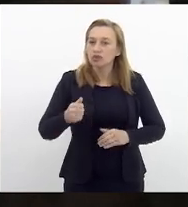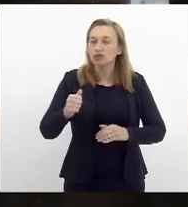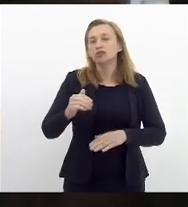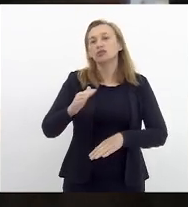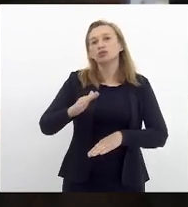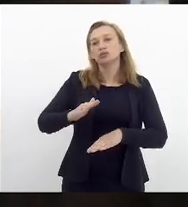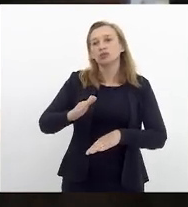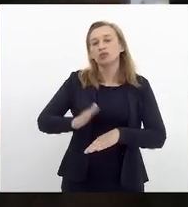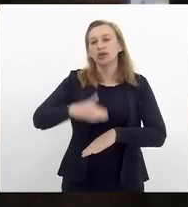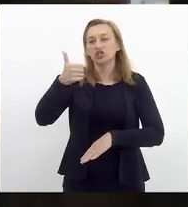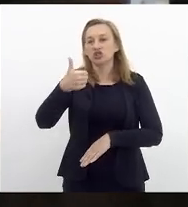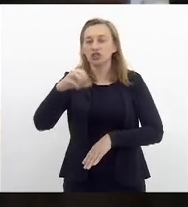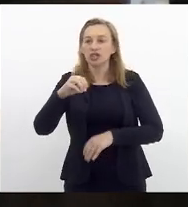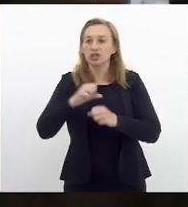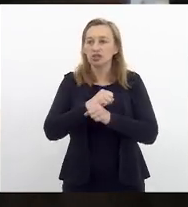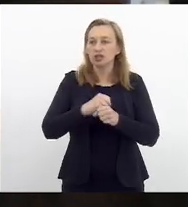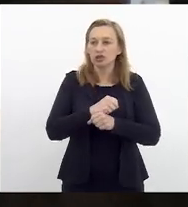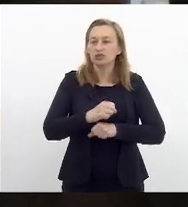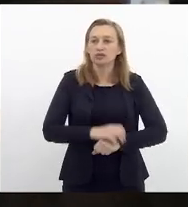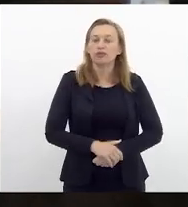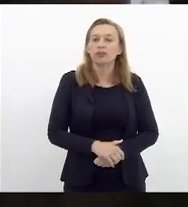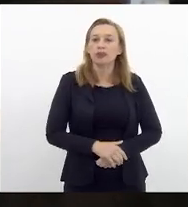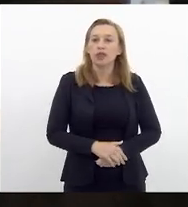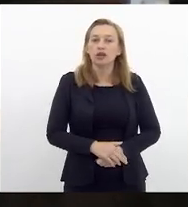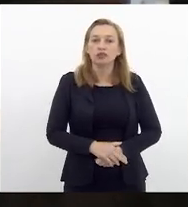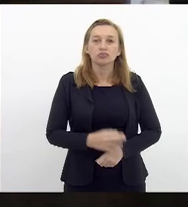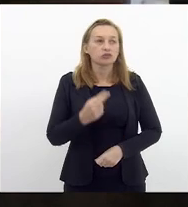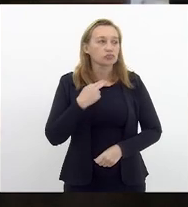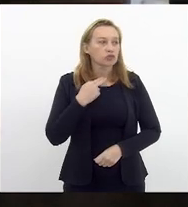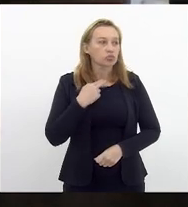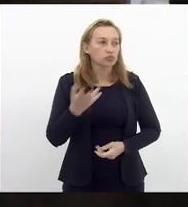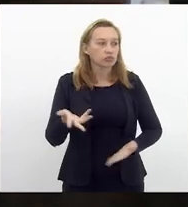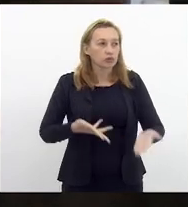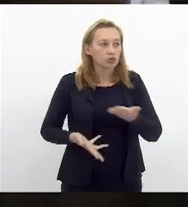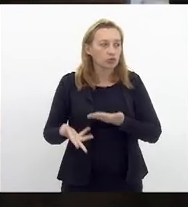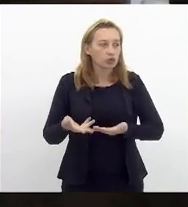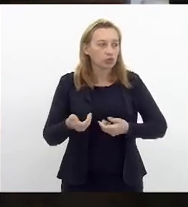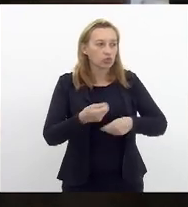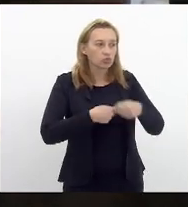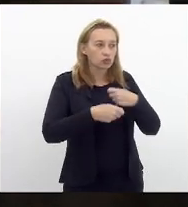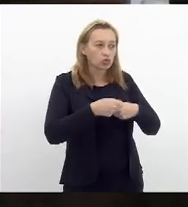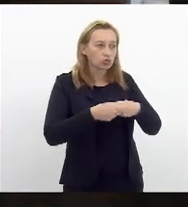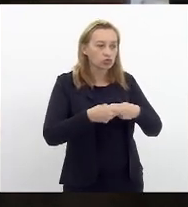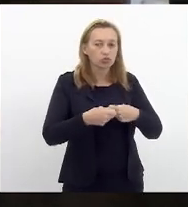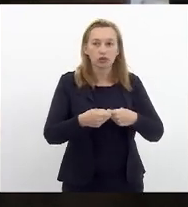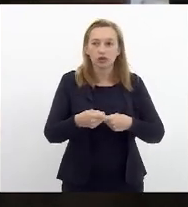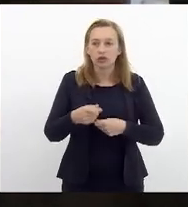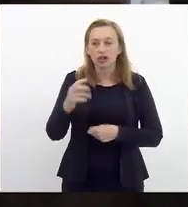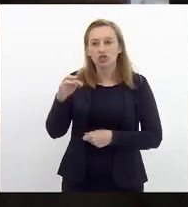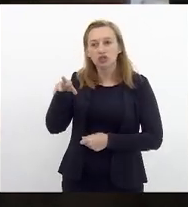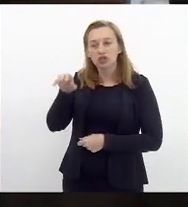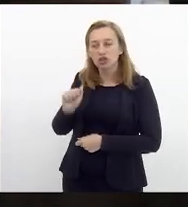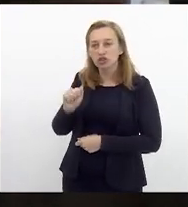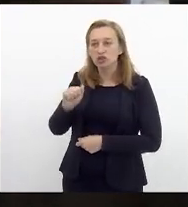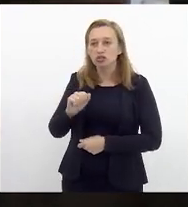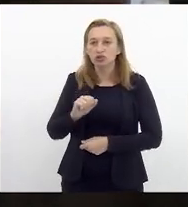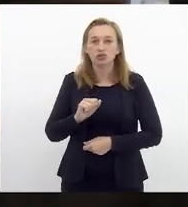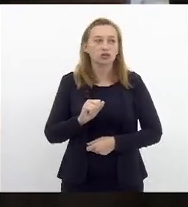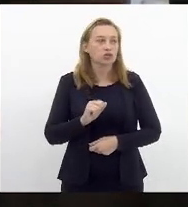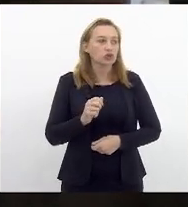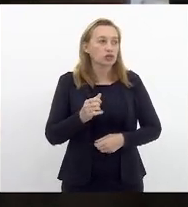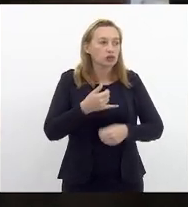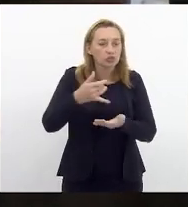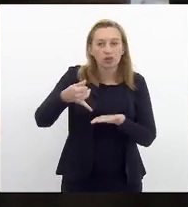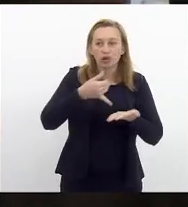anos. Não participar como sócio, acionista ou quantista do capital